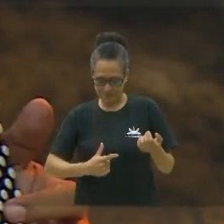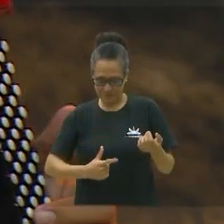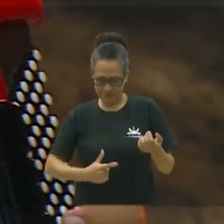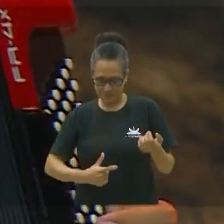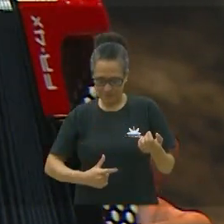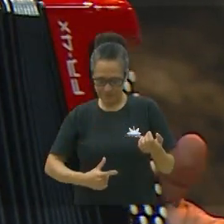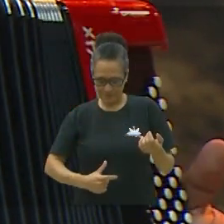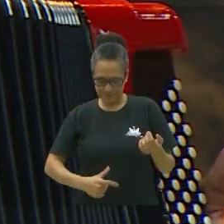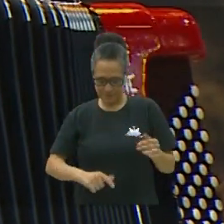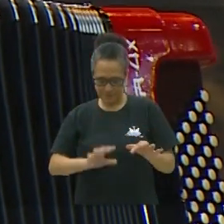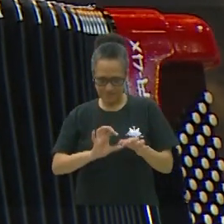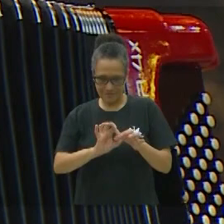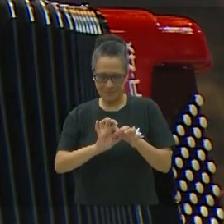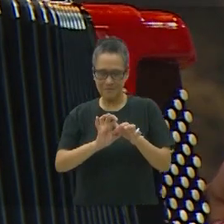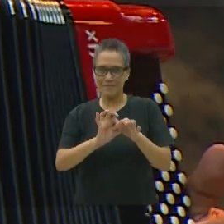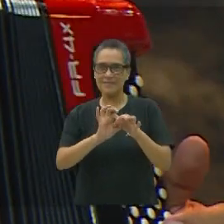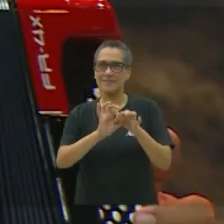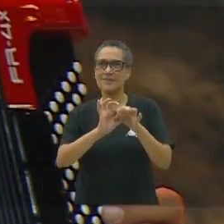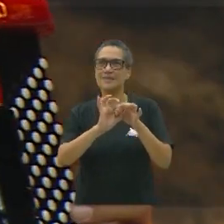Livre aos teus